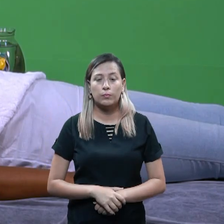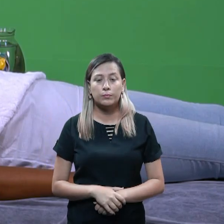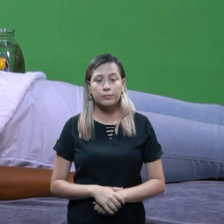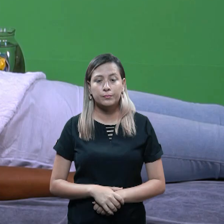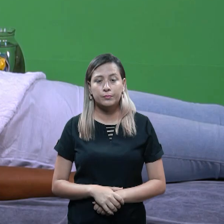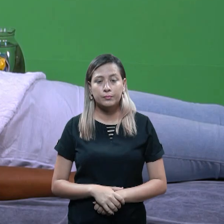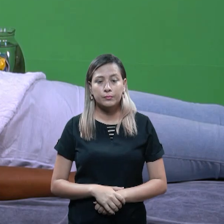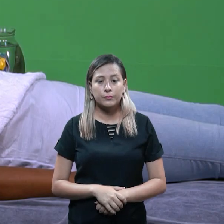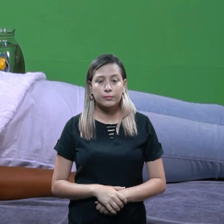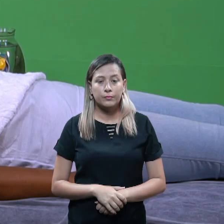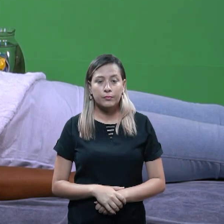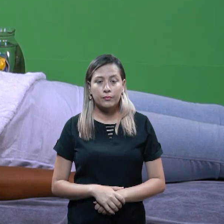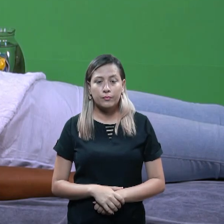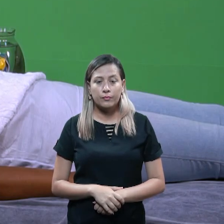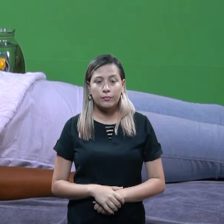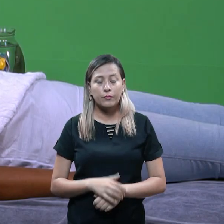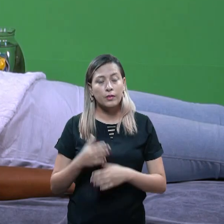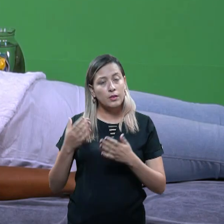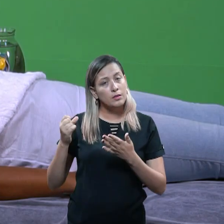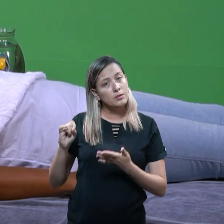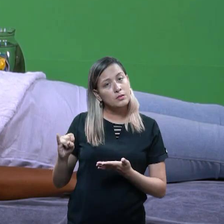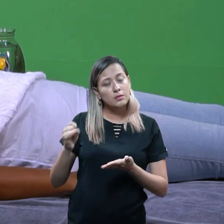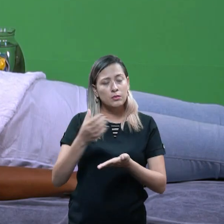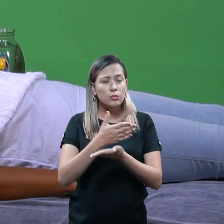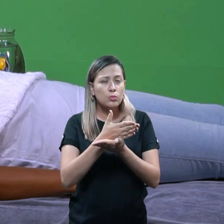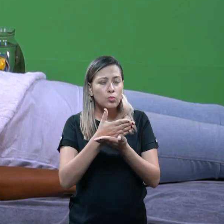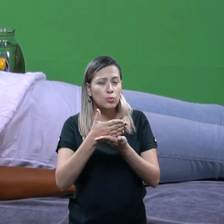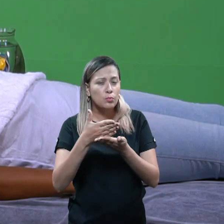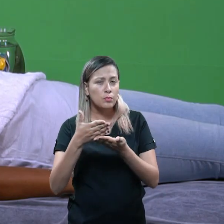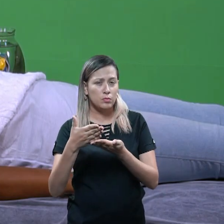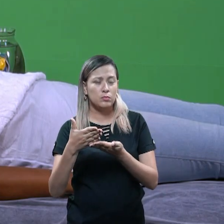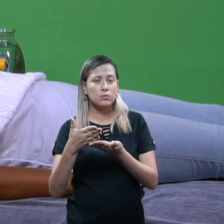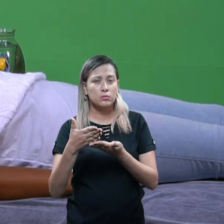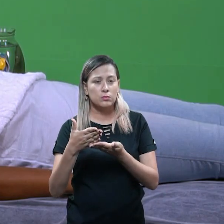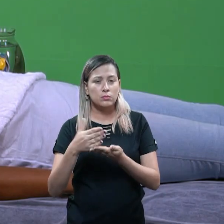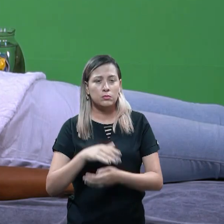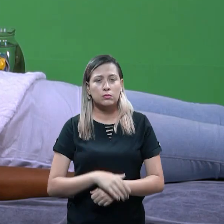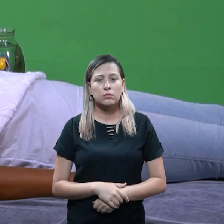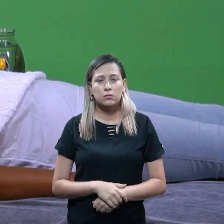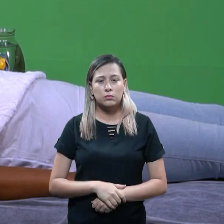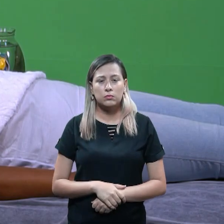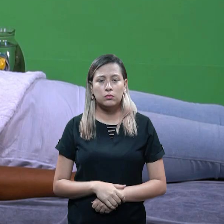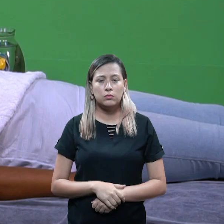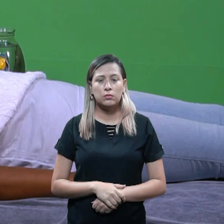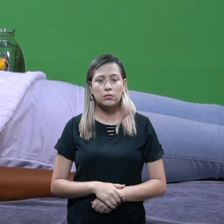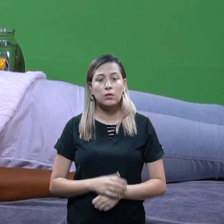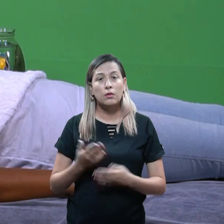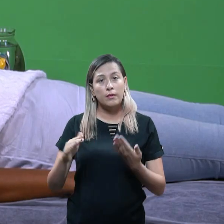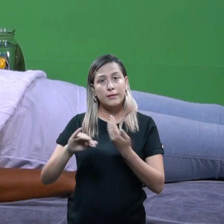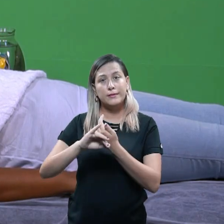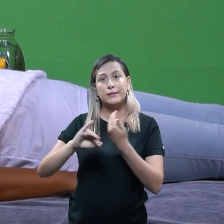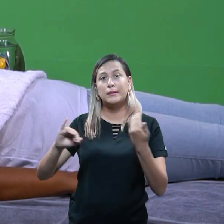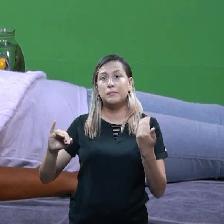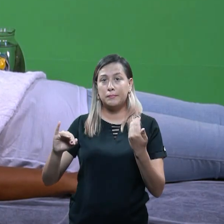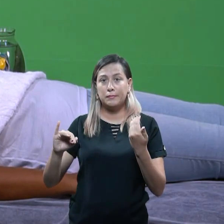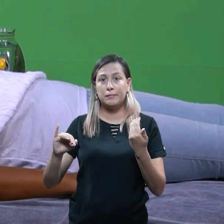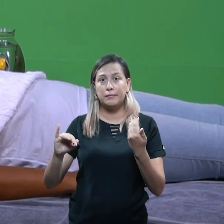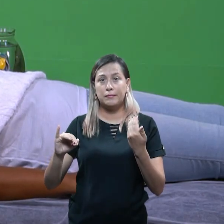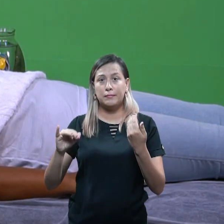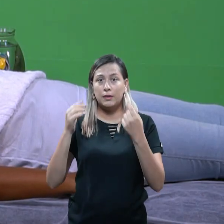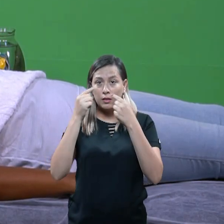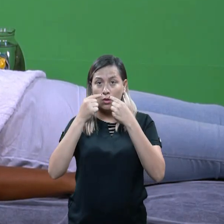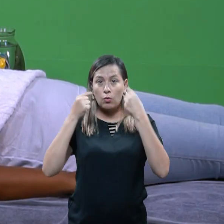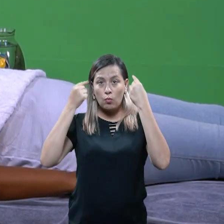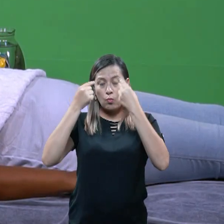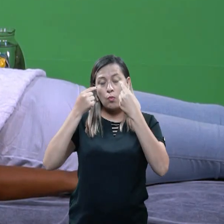colocar aqui o início da sobrancelha bem aqui, eu vou acabar afastando mais esse olhar.